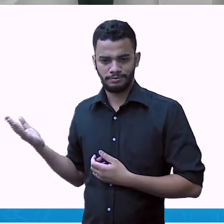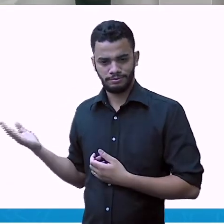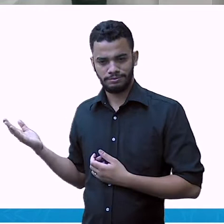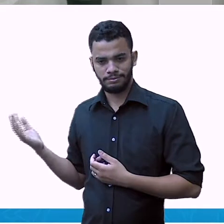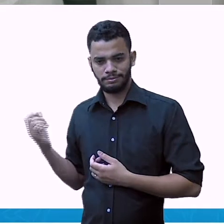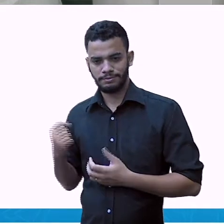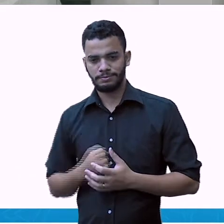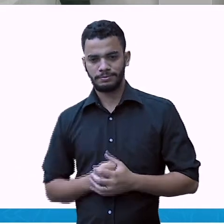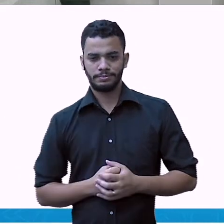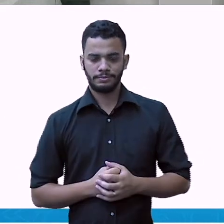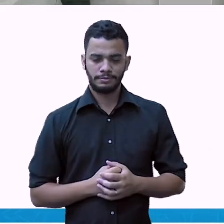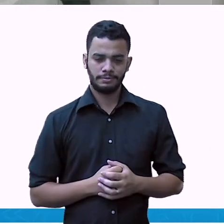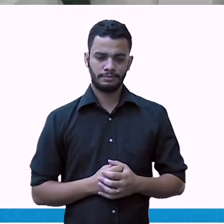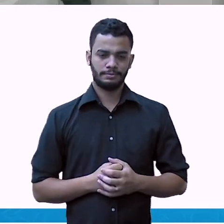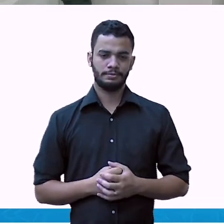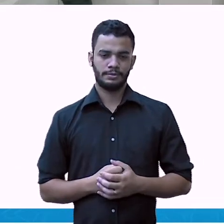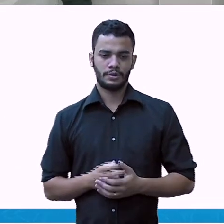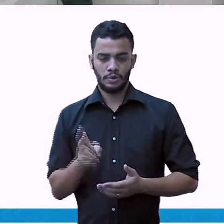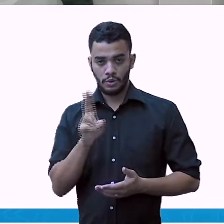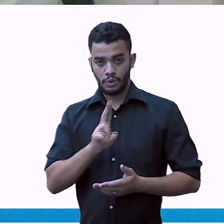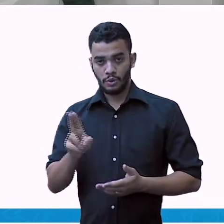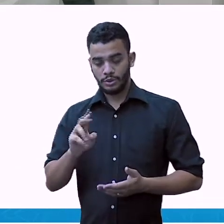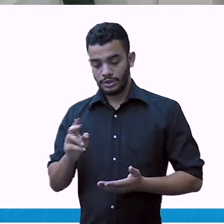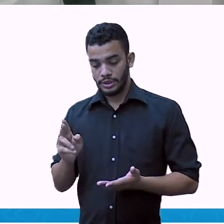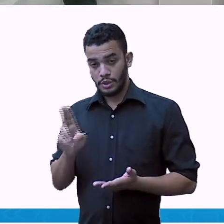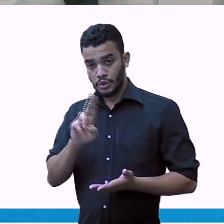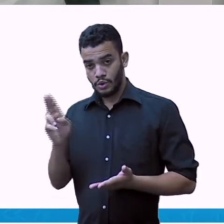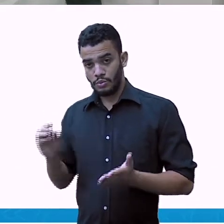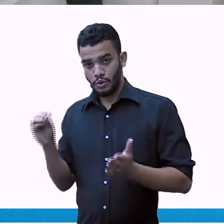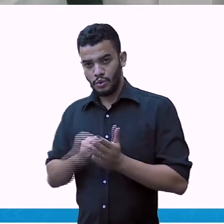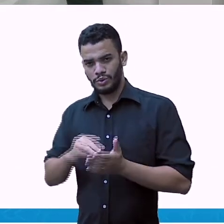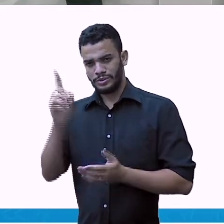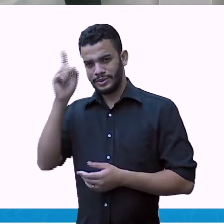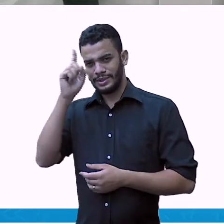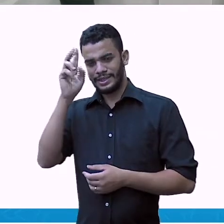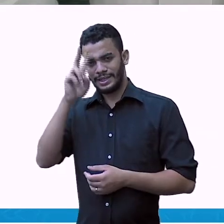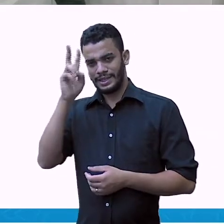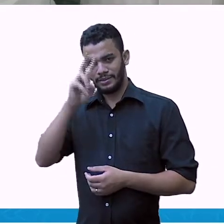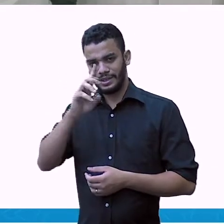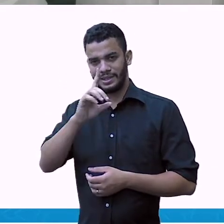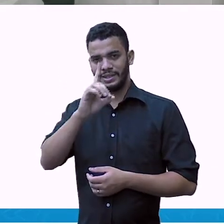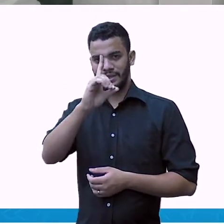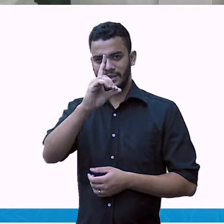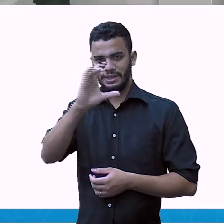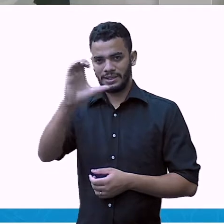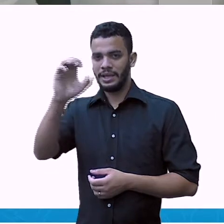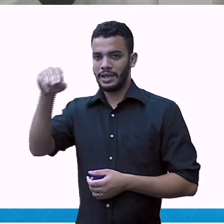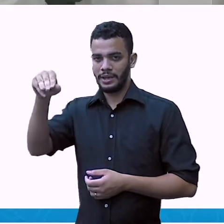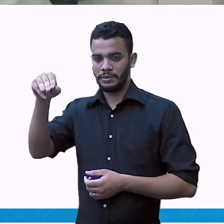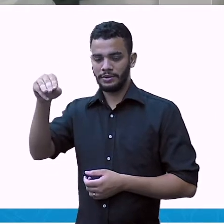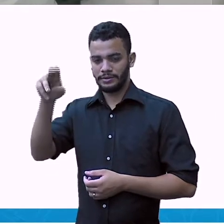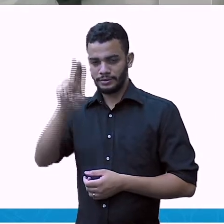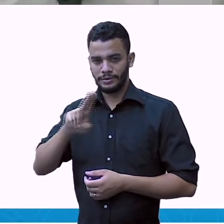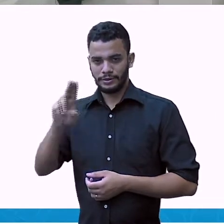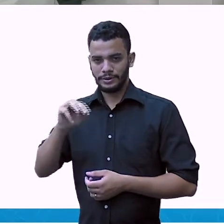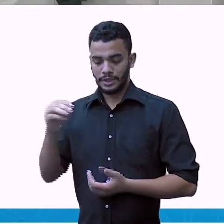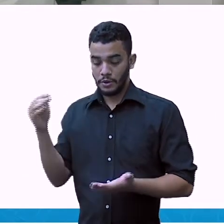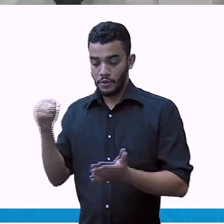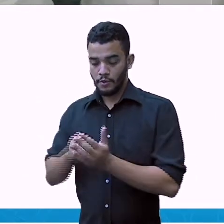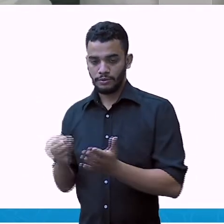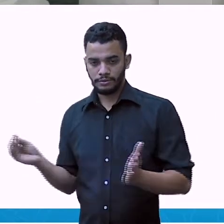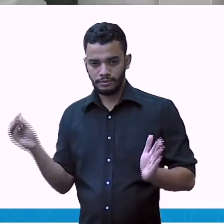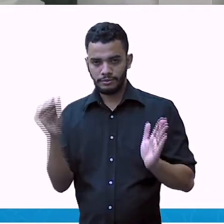456, qual o nome da última posição que nós ocupamos? Milésimos. Okay? Aqui ele